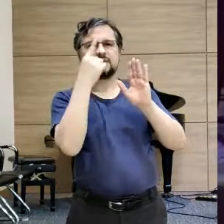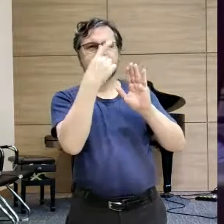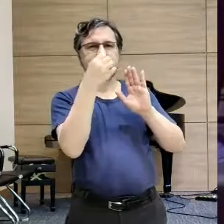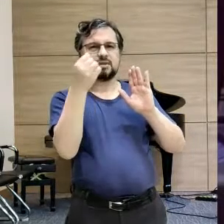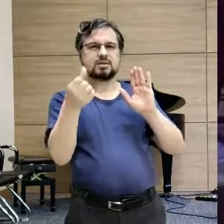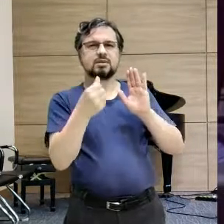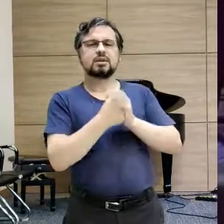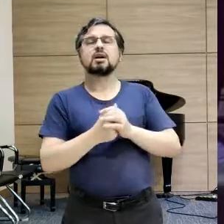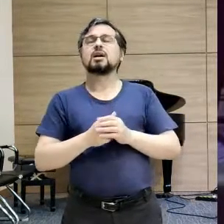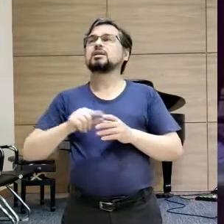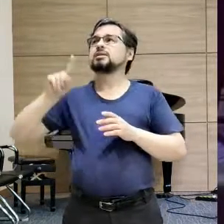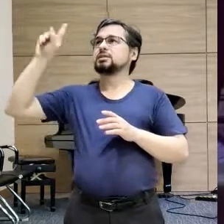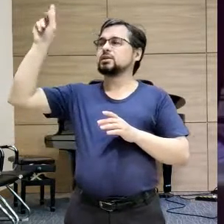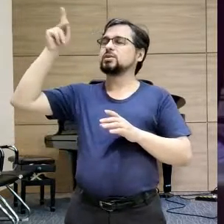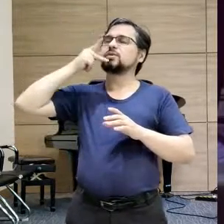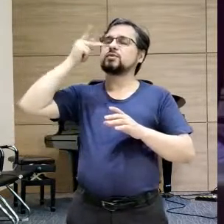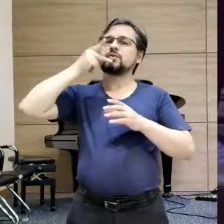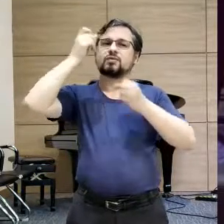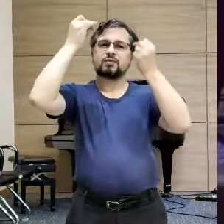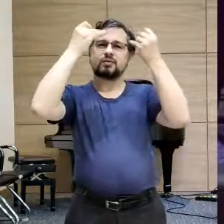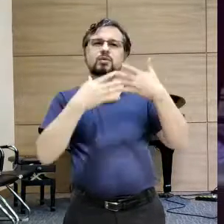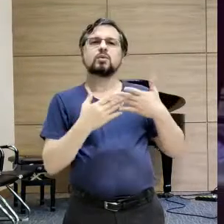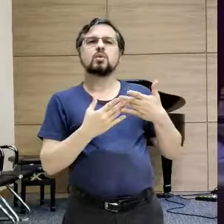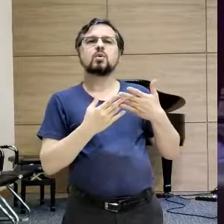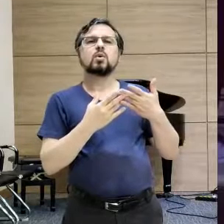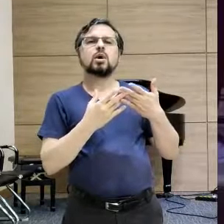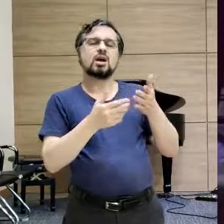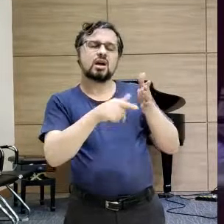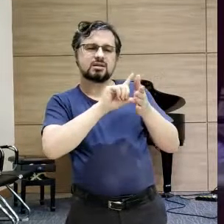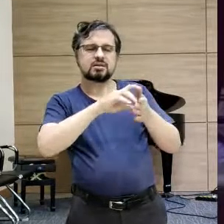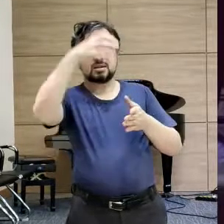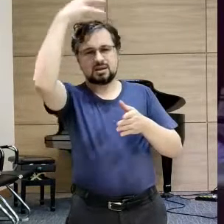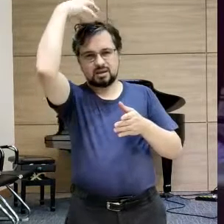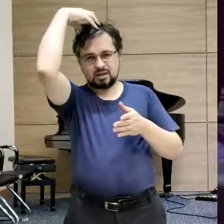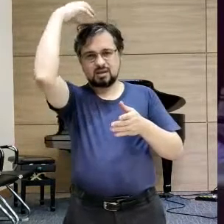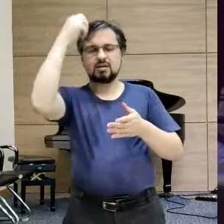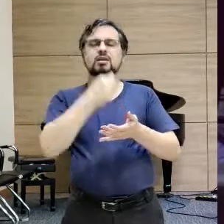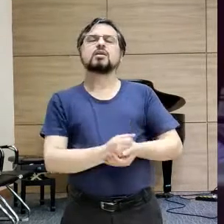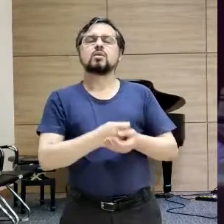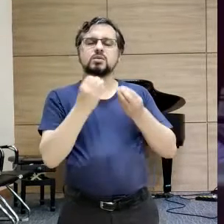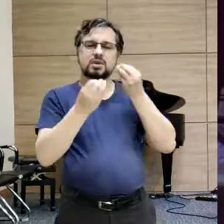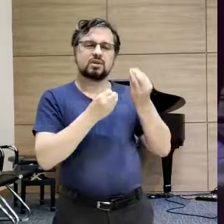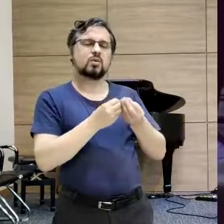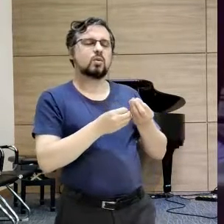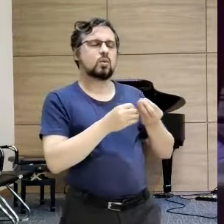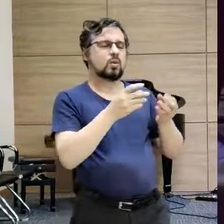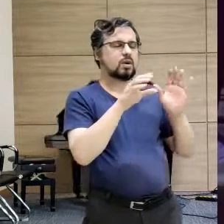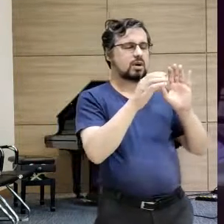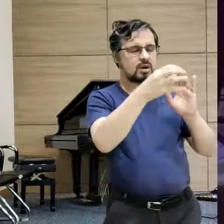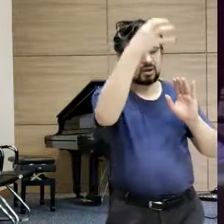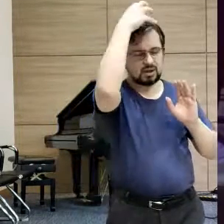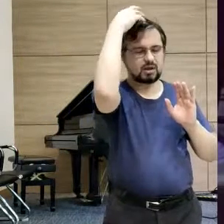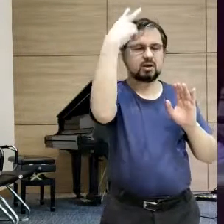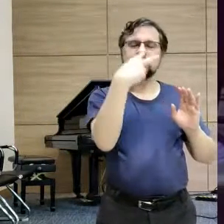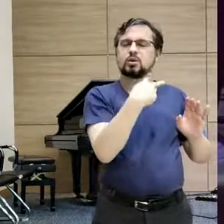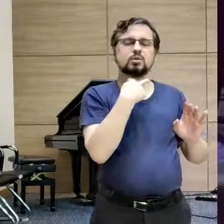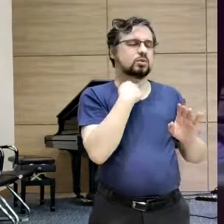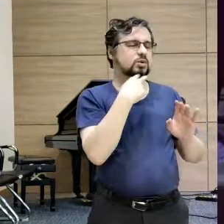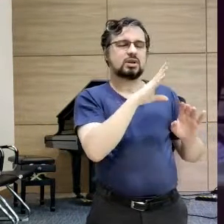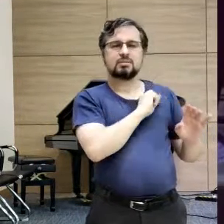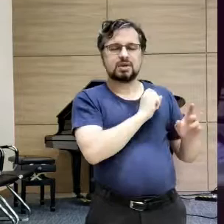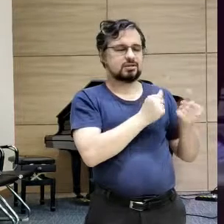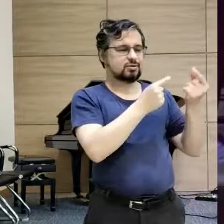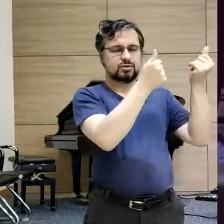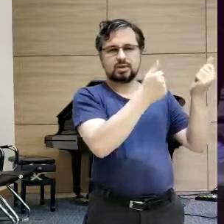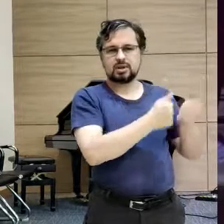Israel, como seria o reinado desse rei? Esse rei não podia ser afeito a dinheiro, esse rei não podia ser afeito a um montão de